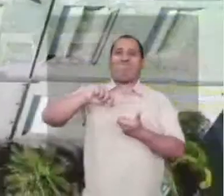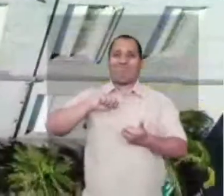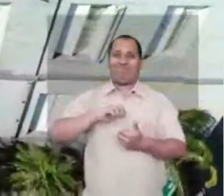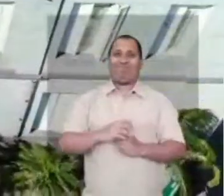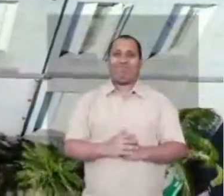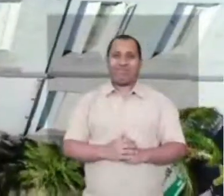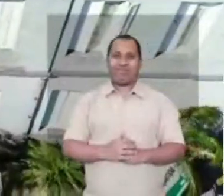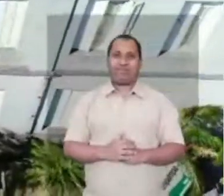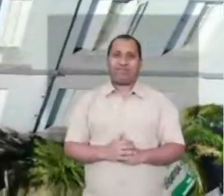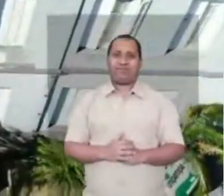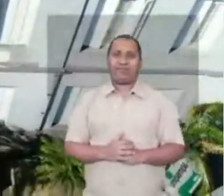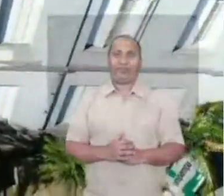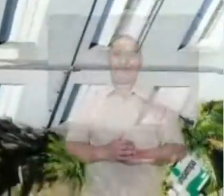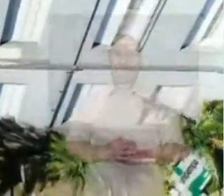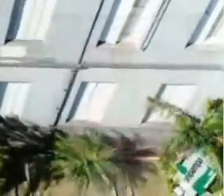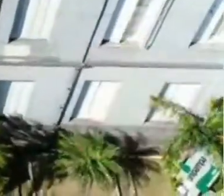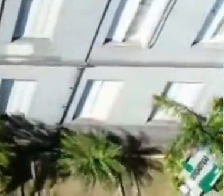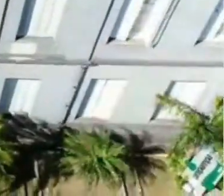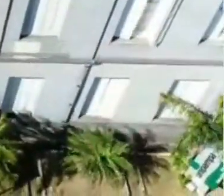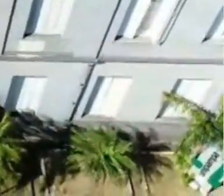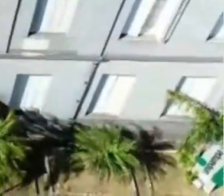internacional.